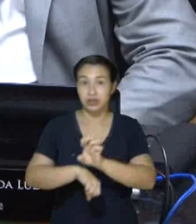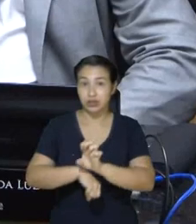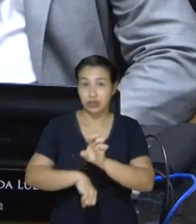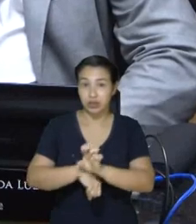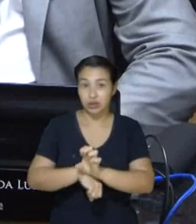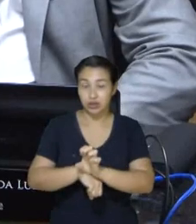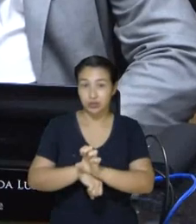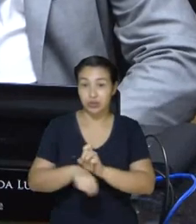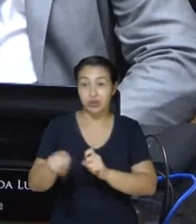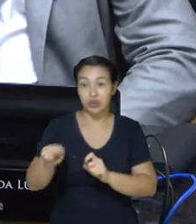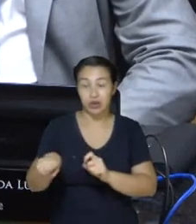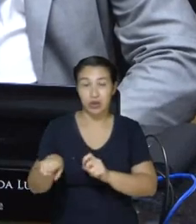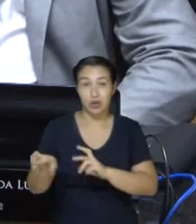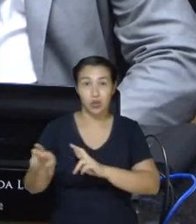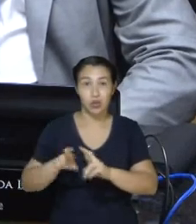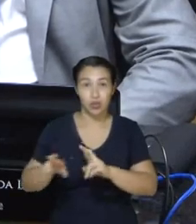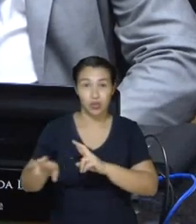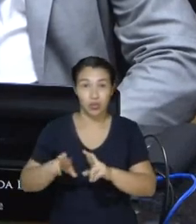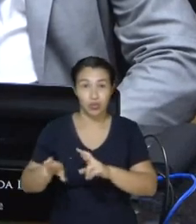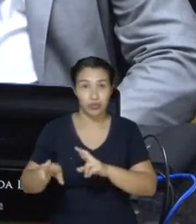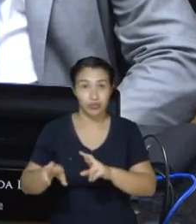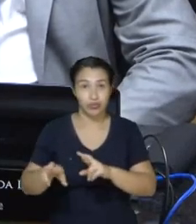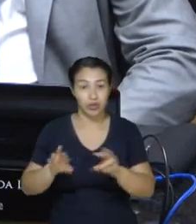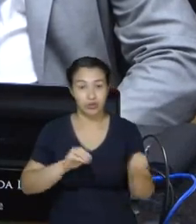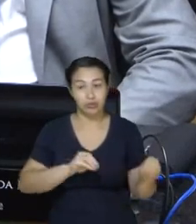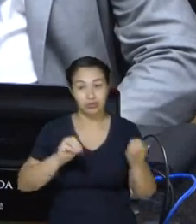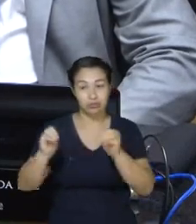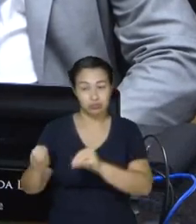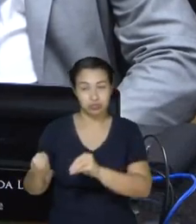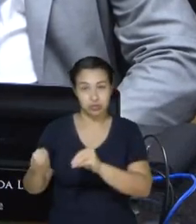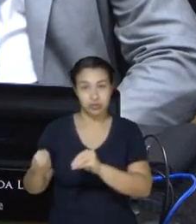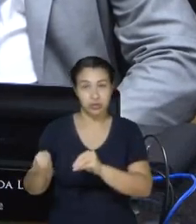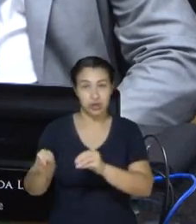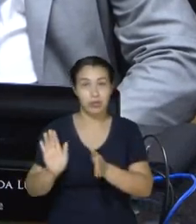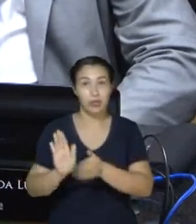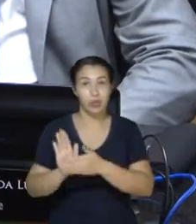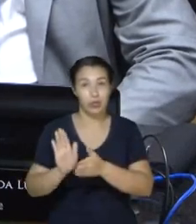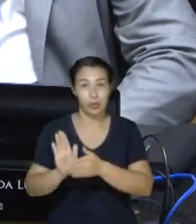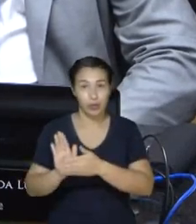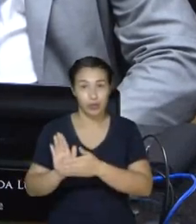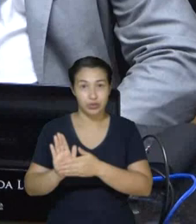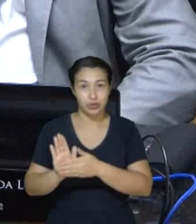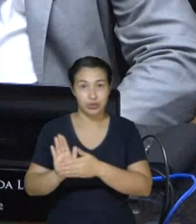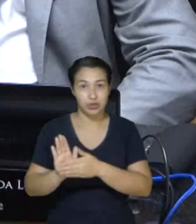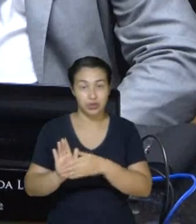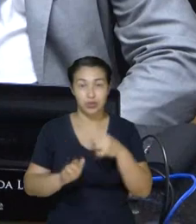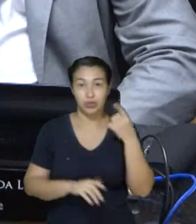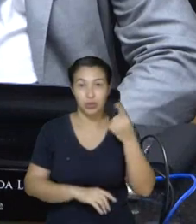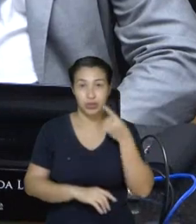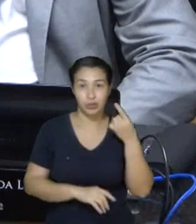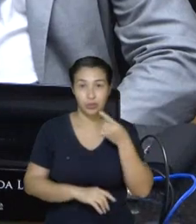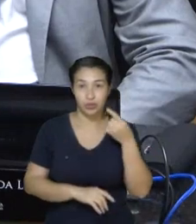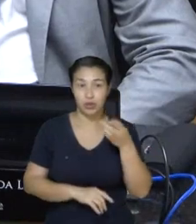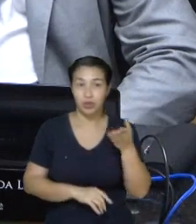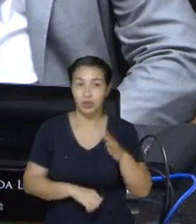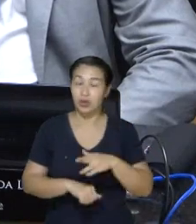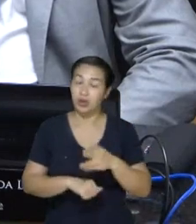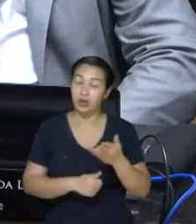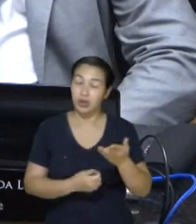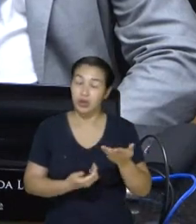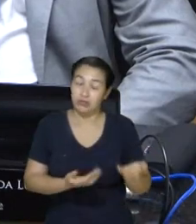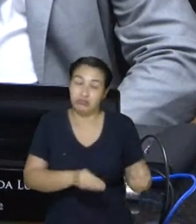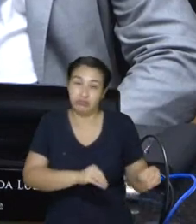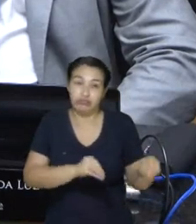rodovia, transferir para uma rodovia estadual a proposta do deputado autor. Então,